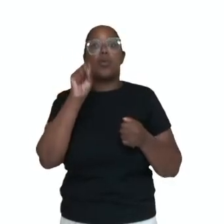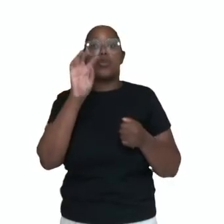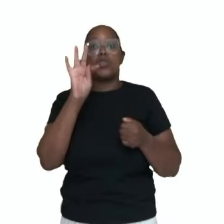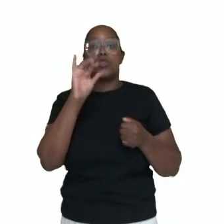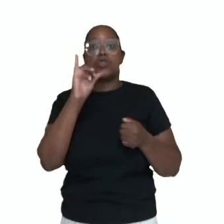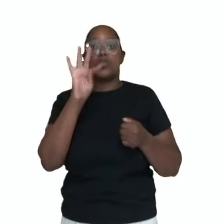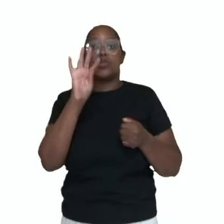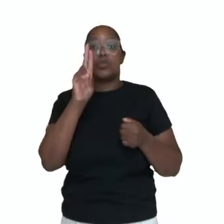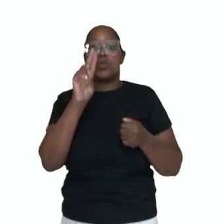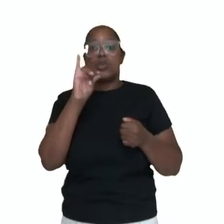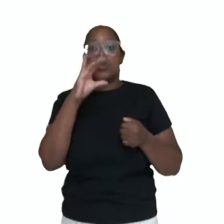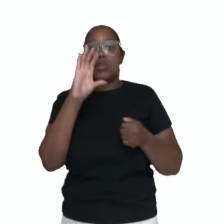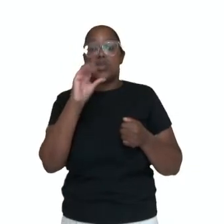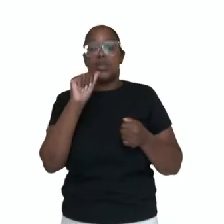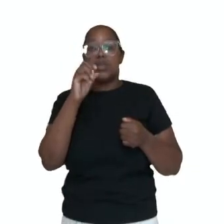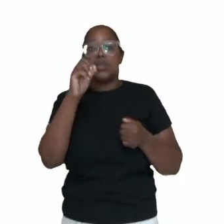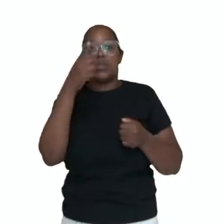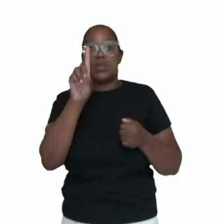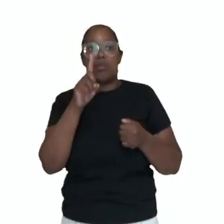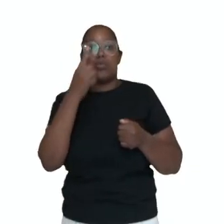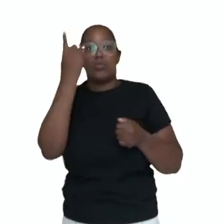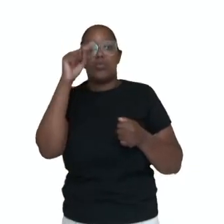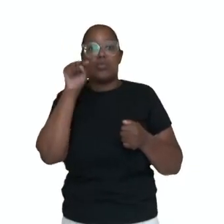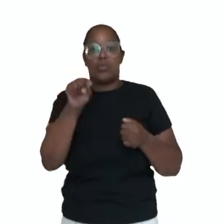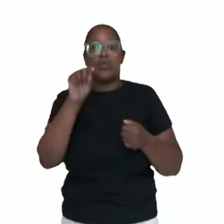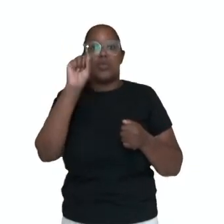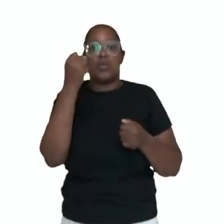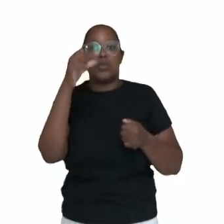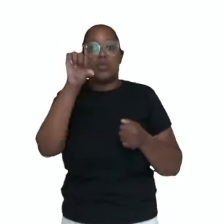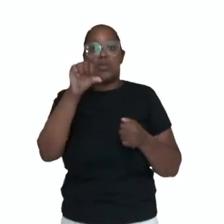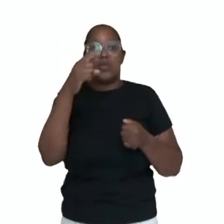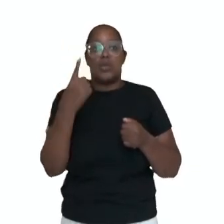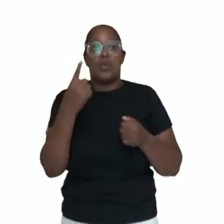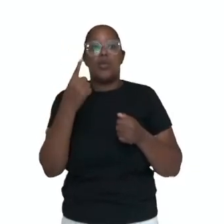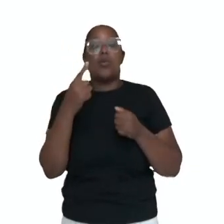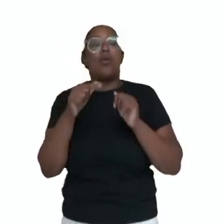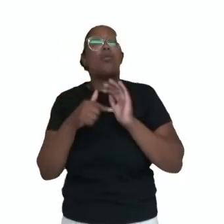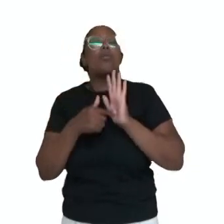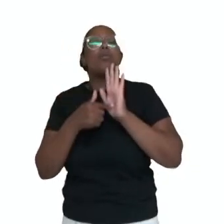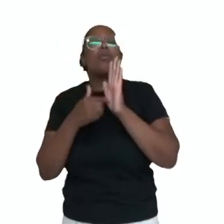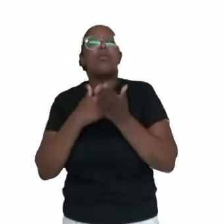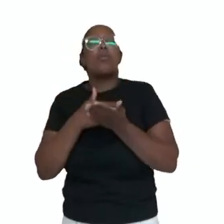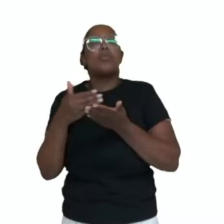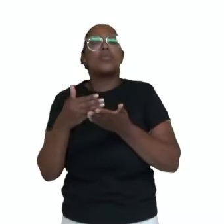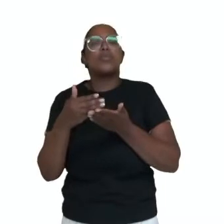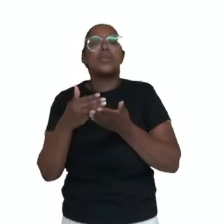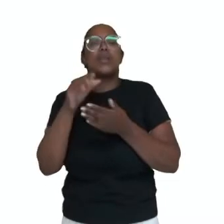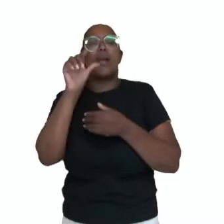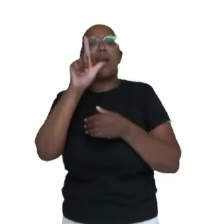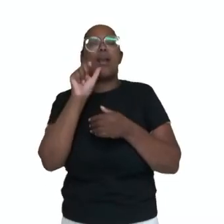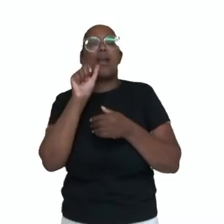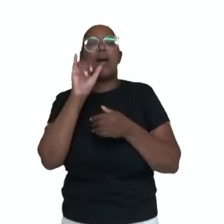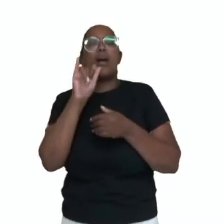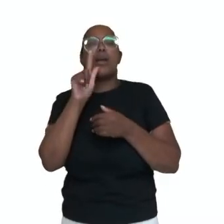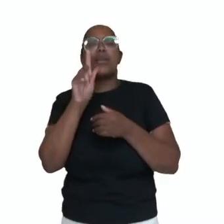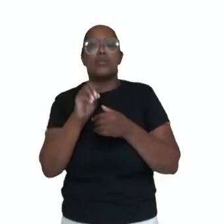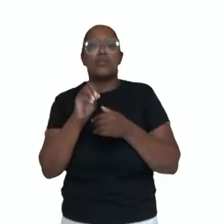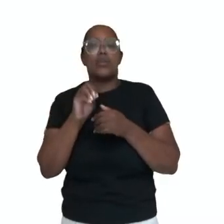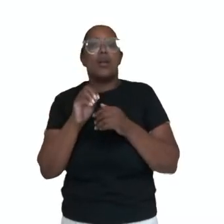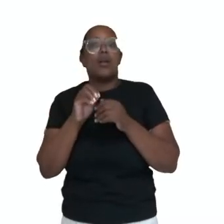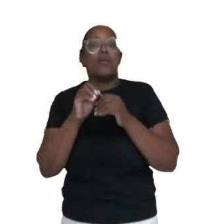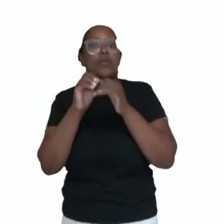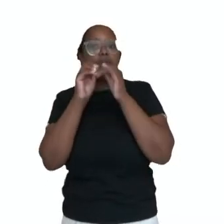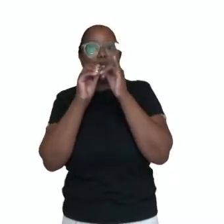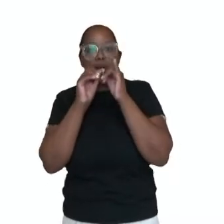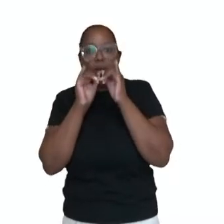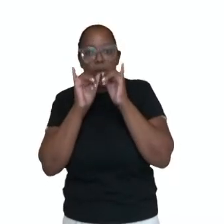1891, o Estado passa a ser laico no Brasil, com a promulgação da Constituição de 1891, com a proclamação